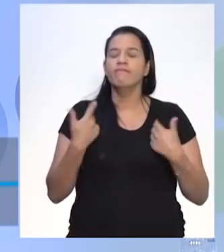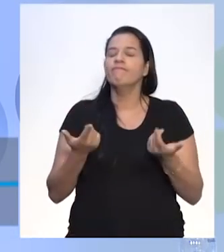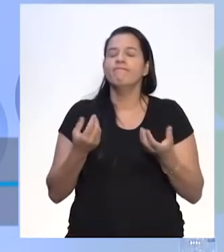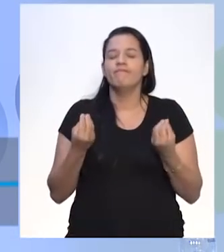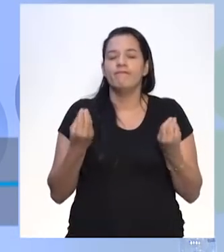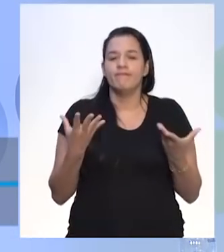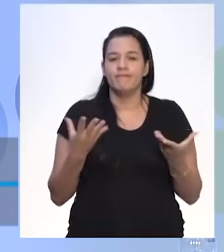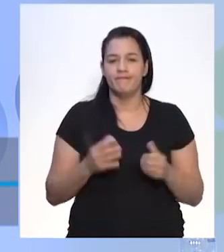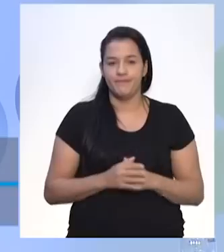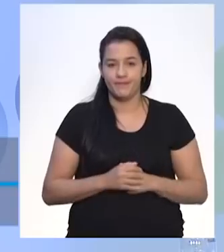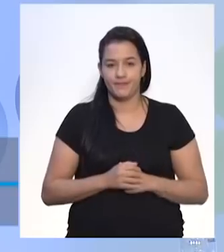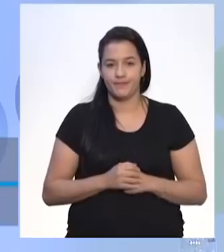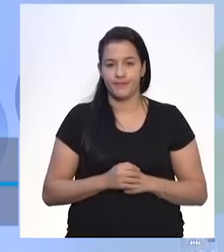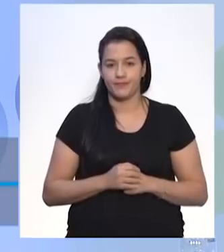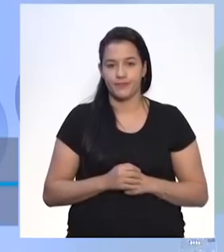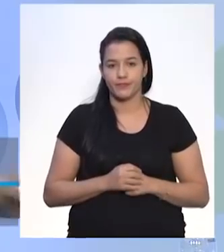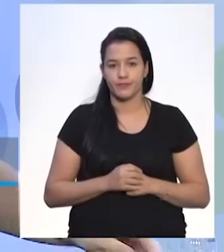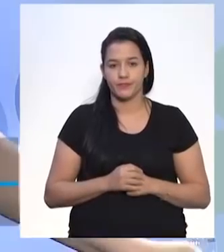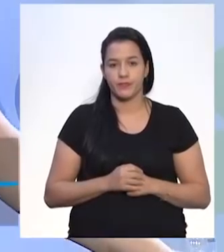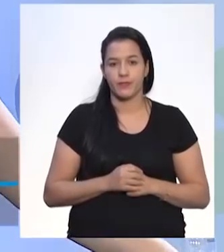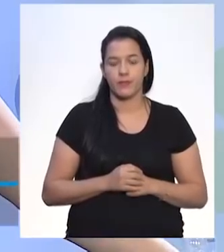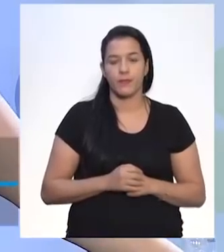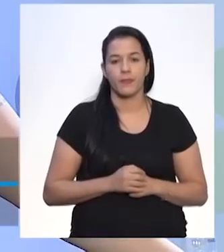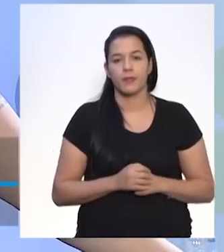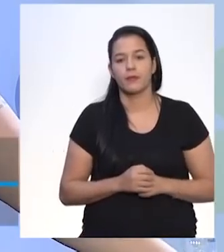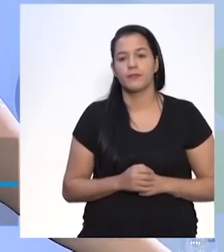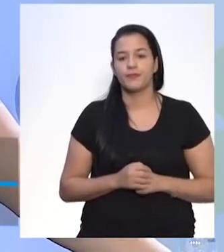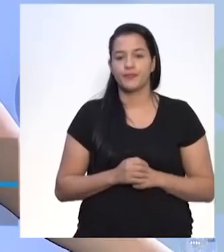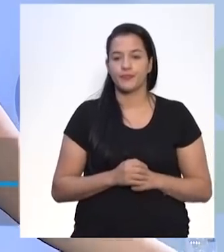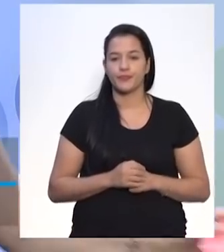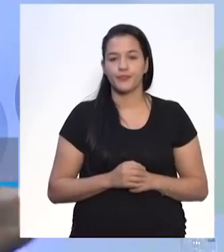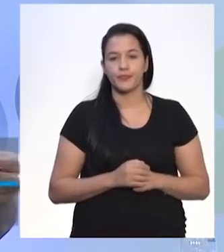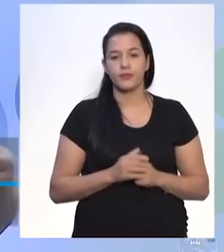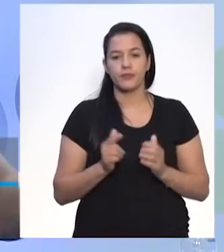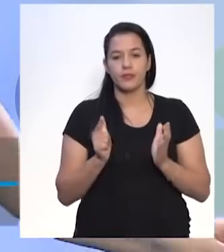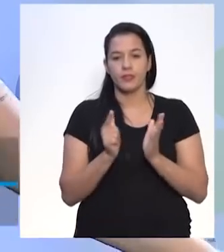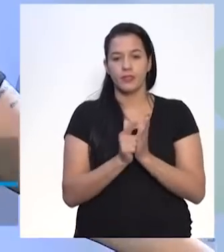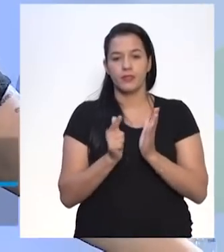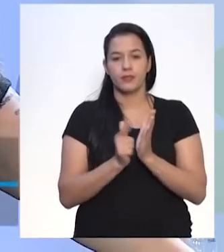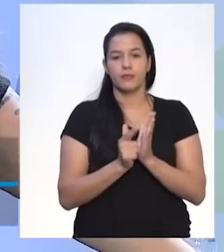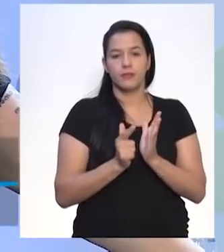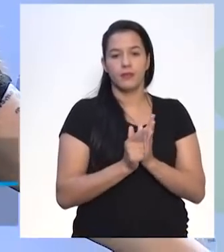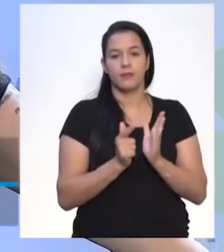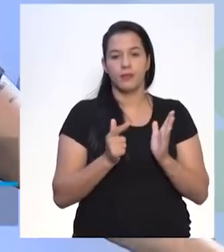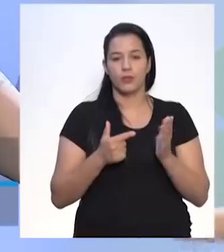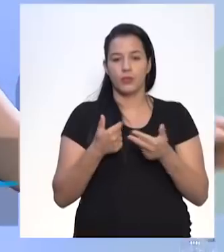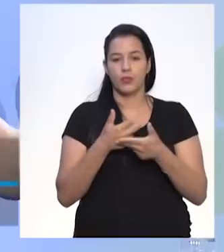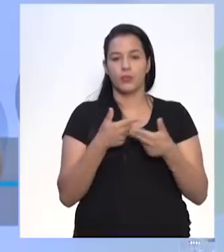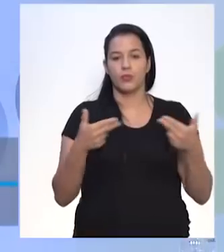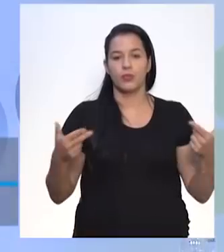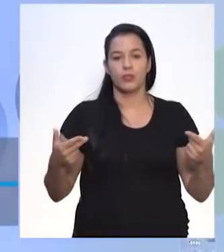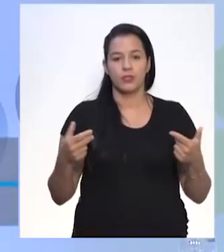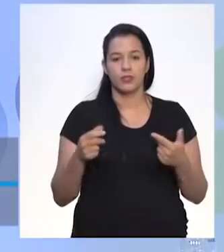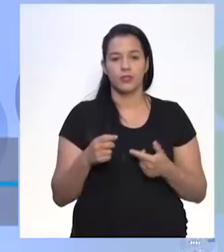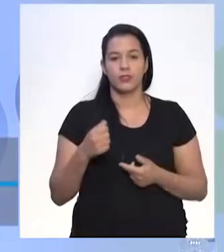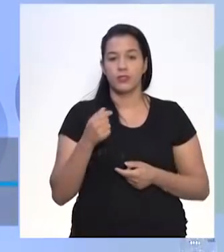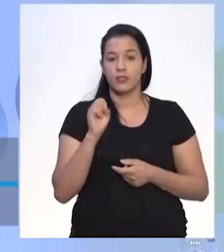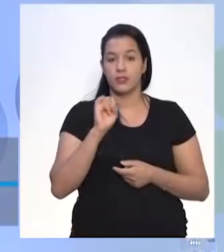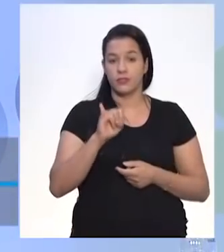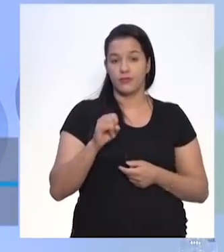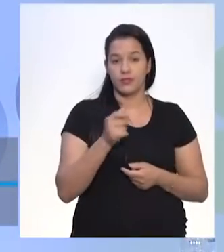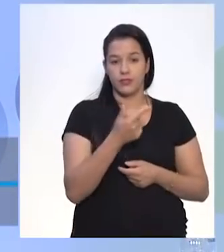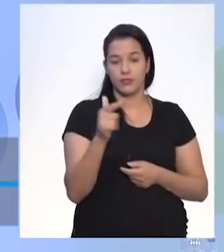né, desta atividade mão na massa? Olha, os papéis coloridos são esses aqui, mas, pessoal, se vocês não tiverem